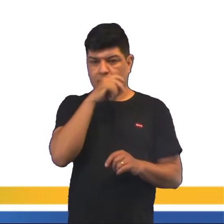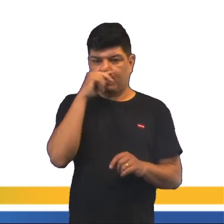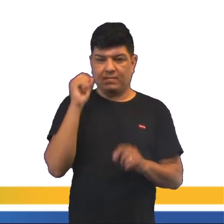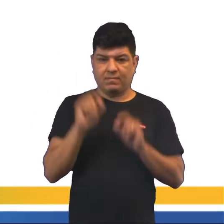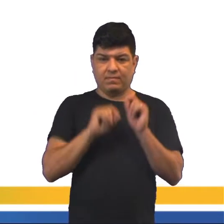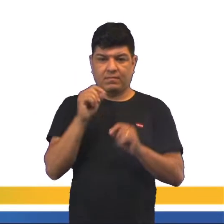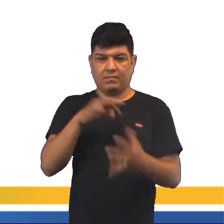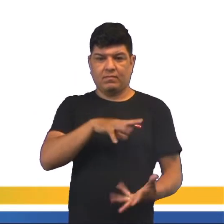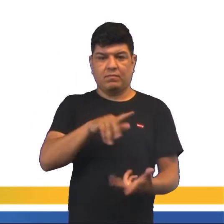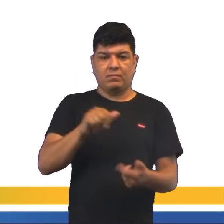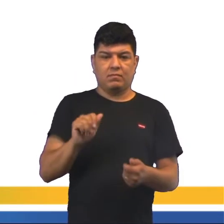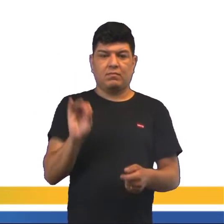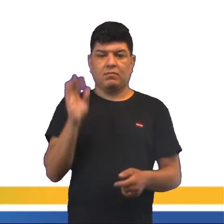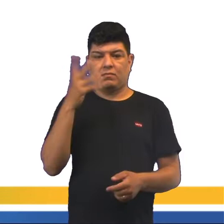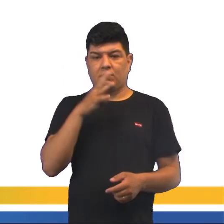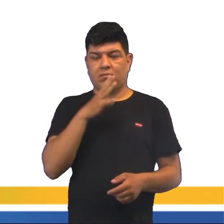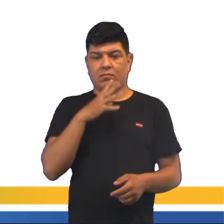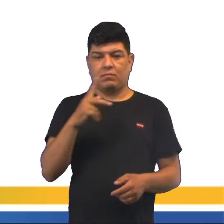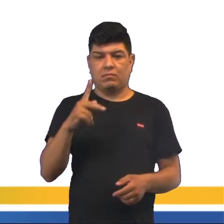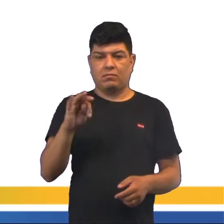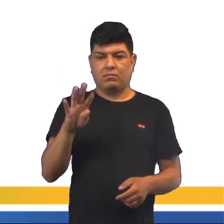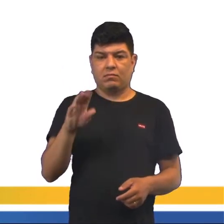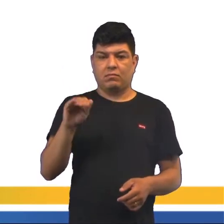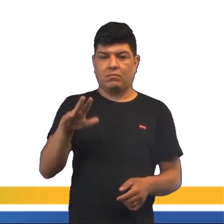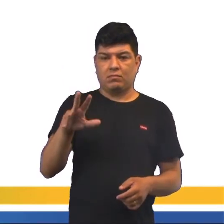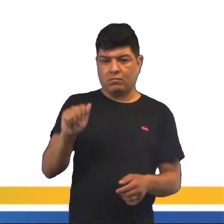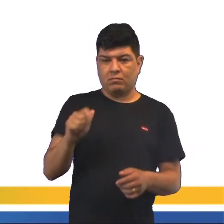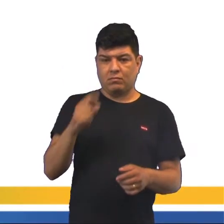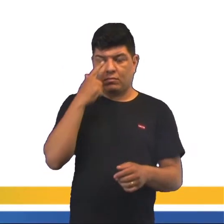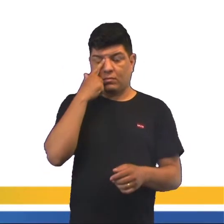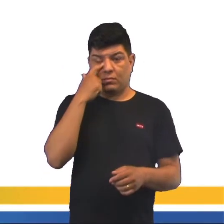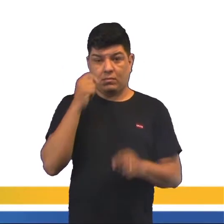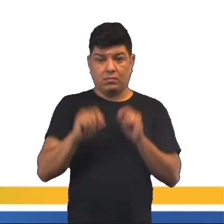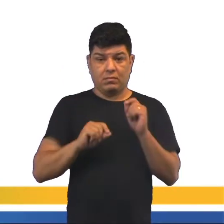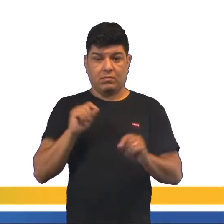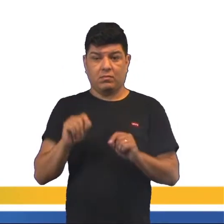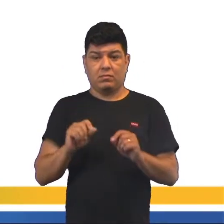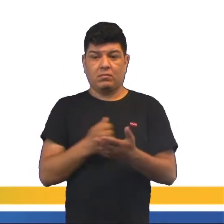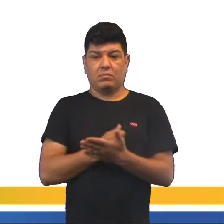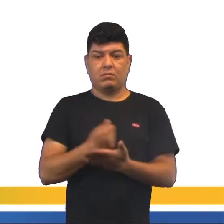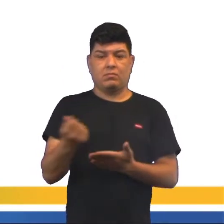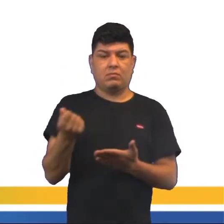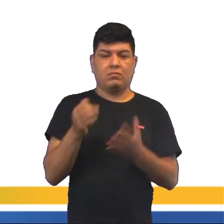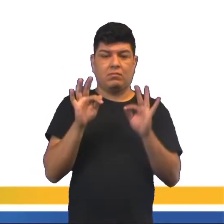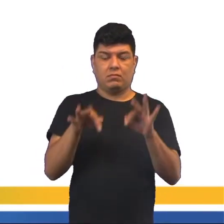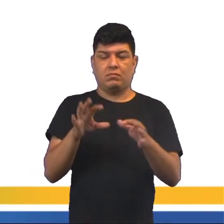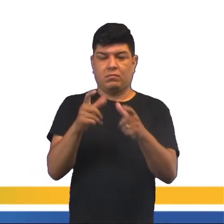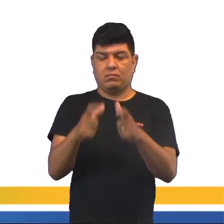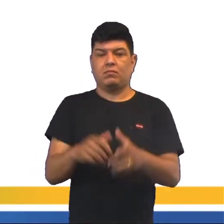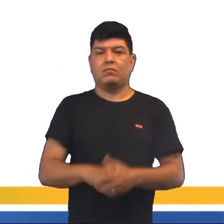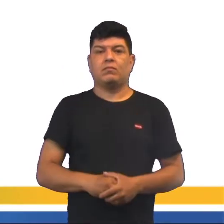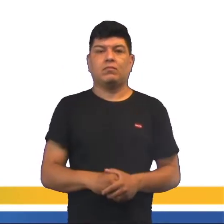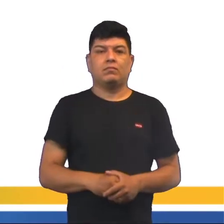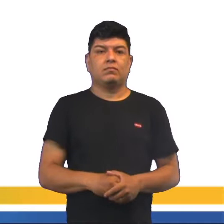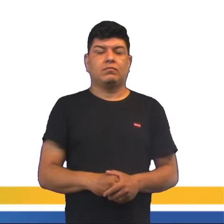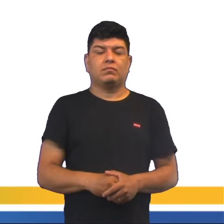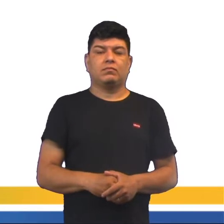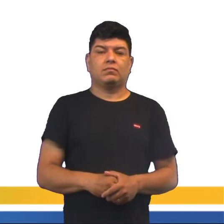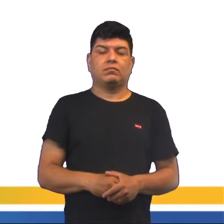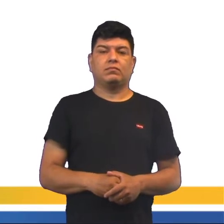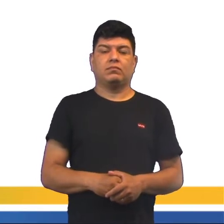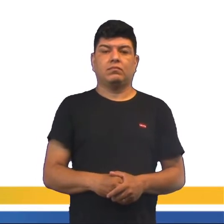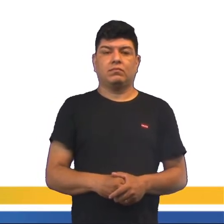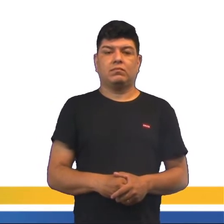de Gaza. Esses acontecimentos tornaram mundialmente conhecida a questão palestina, né? O caso de uma nação que ficou sem o